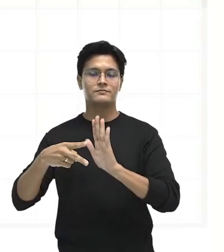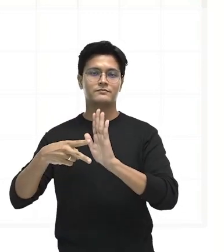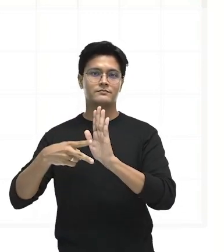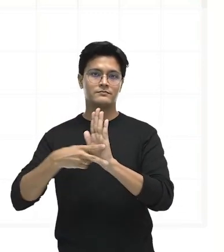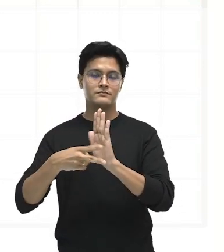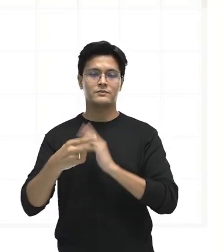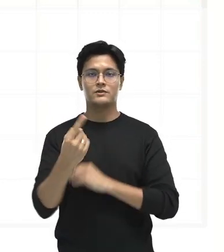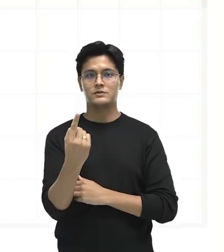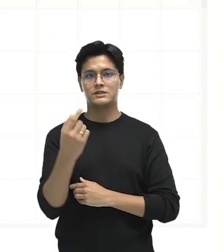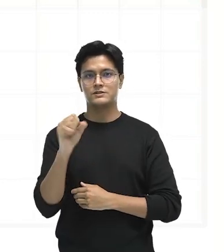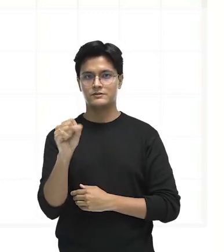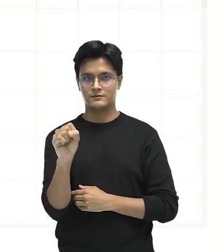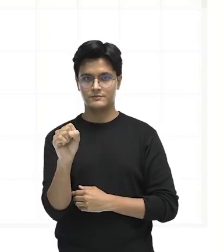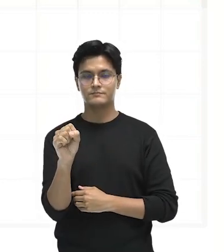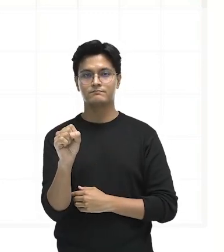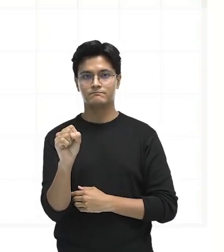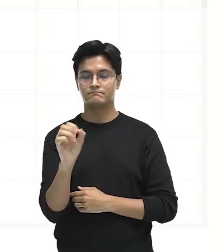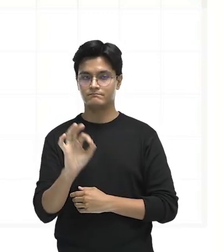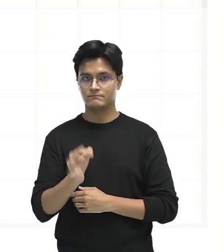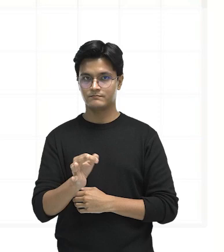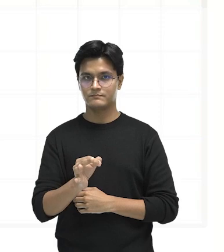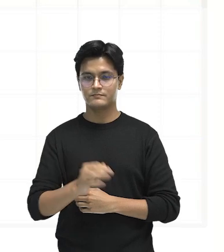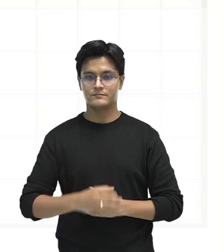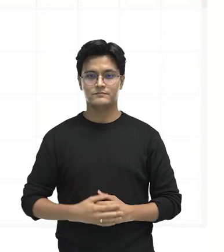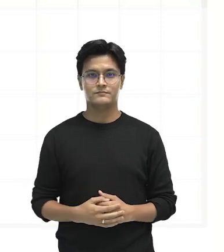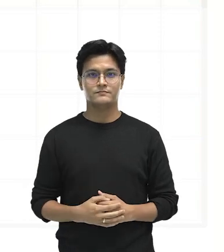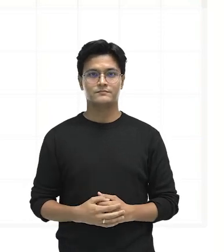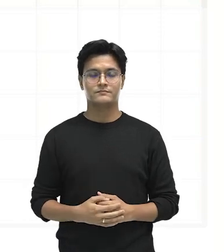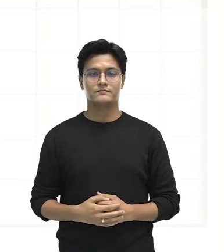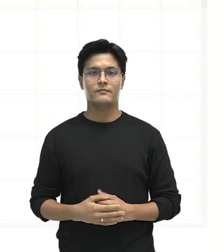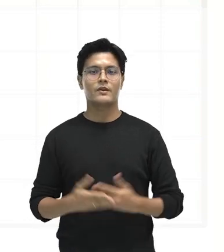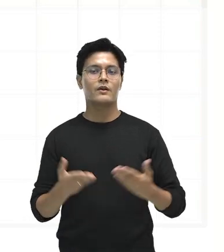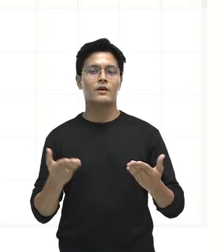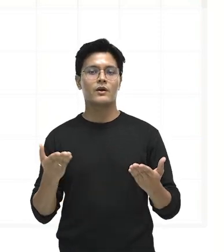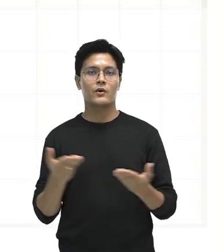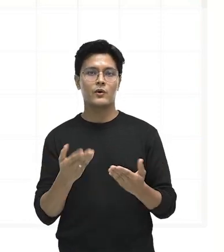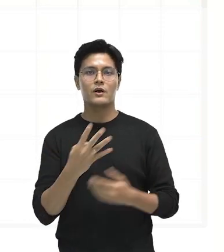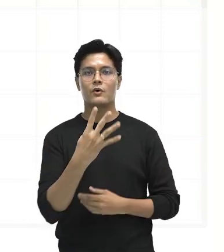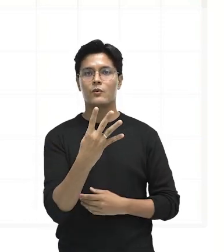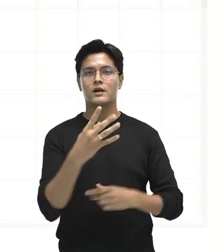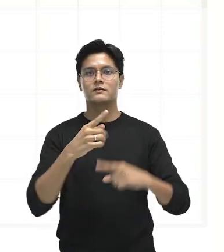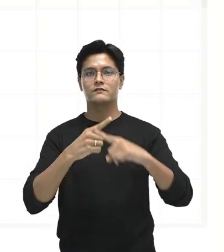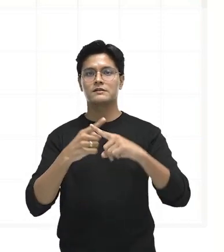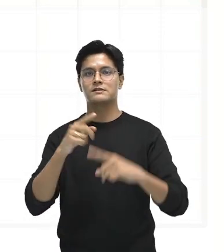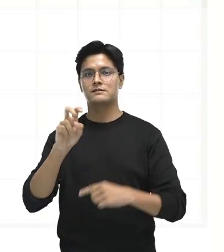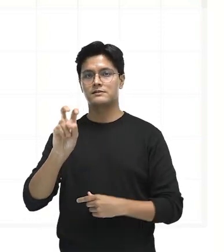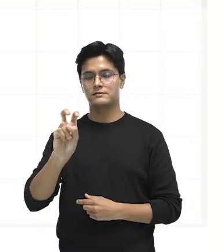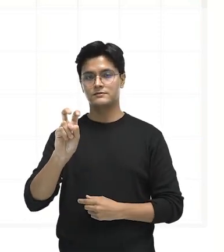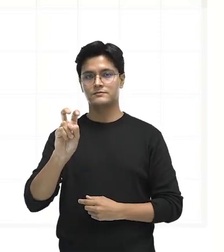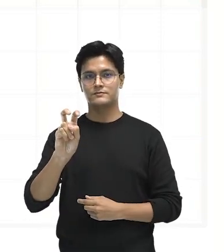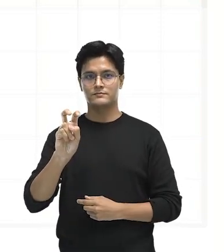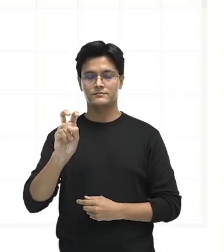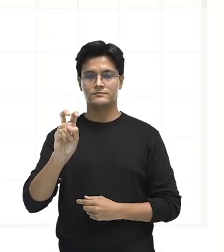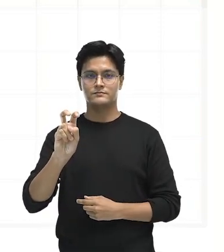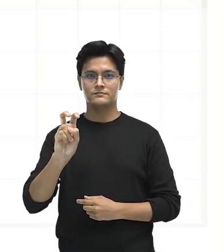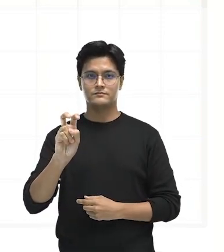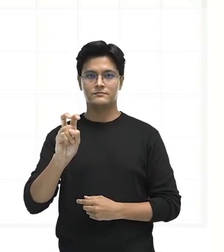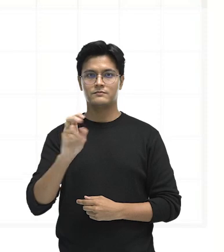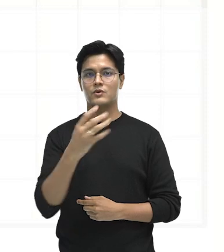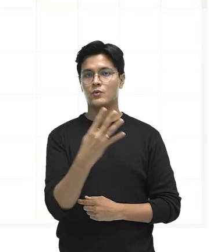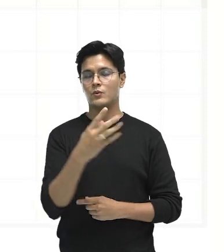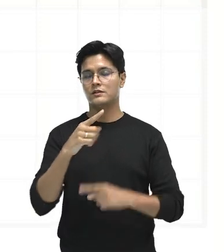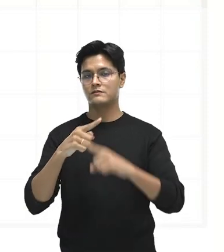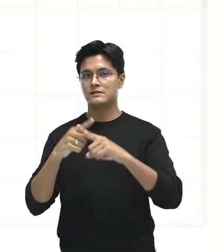a 18. Beleza? Agora multiplica 4 vezes 5.